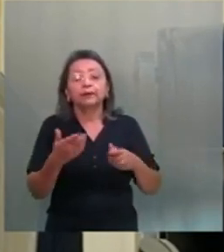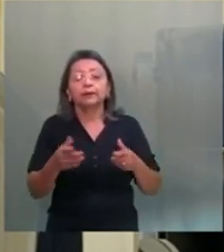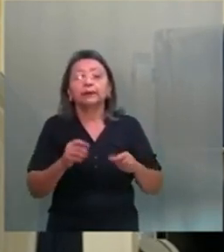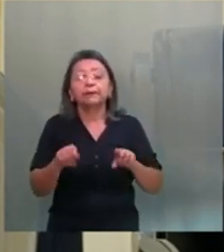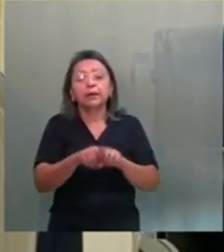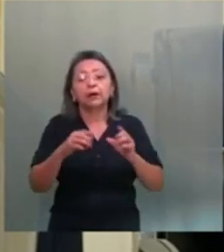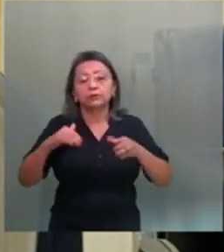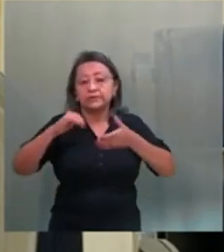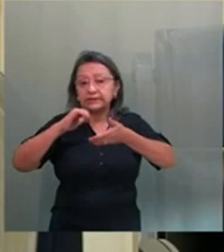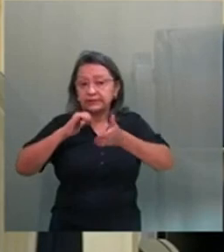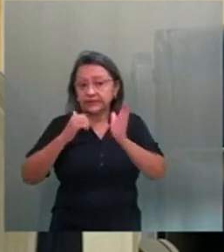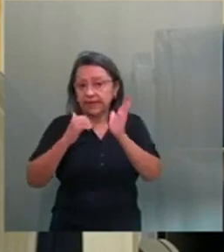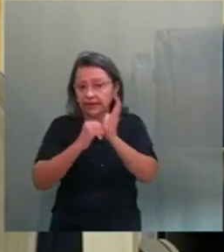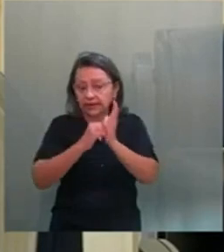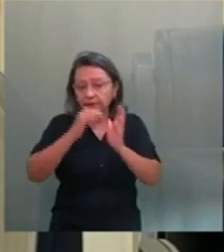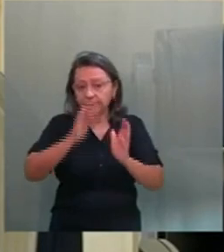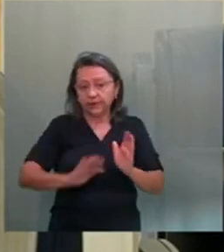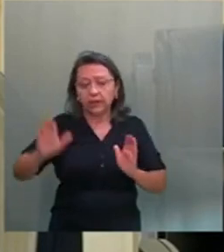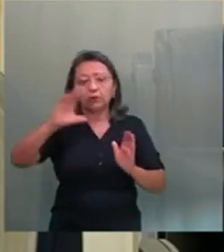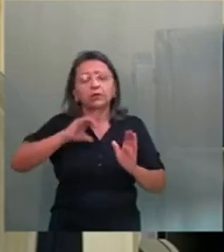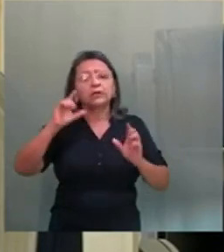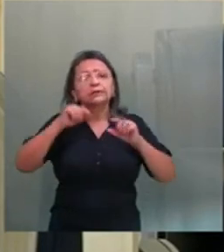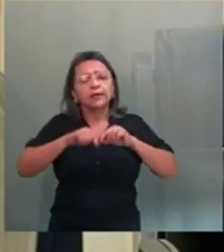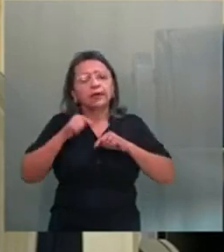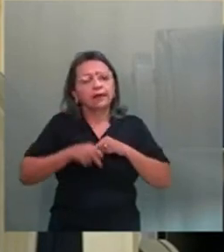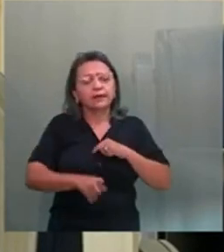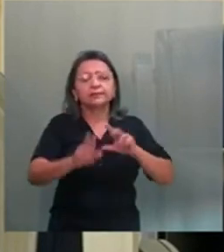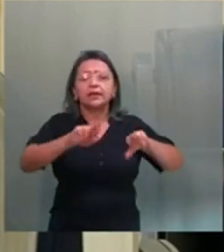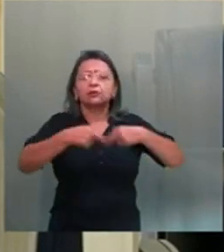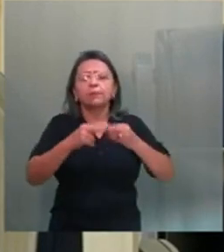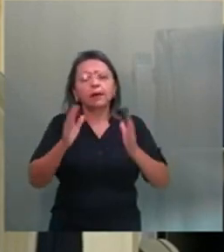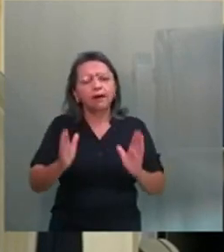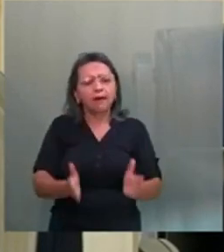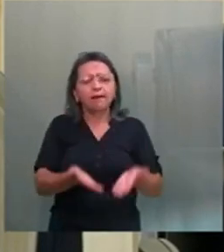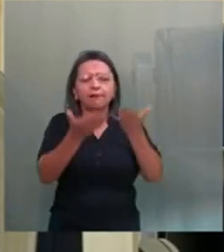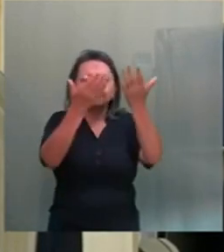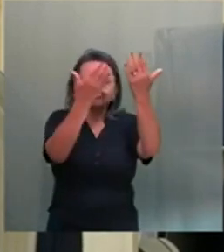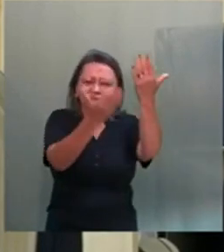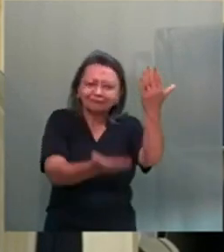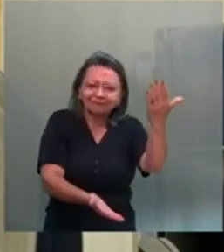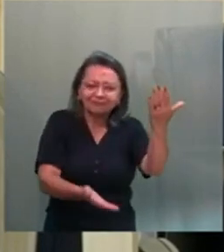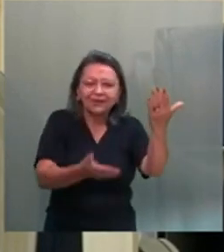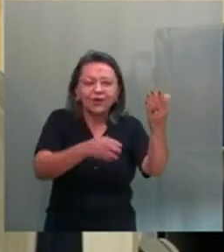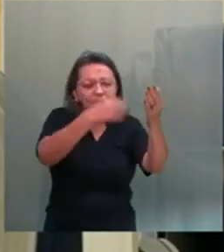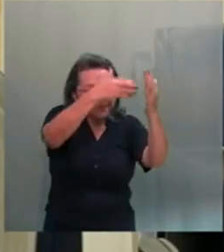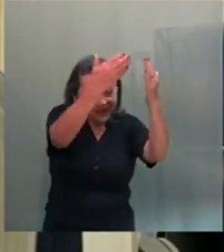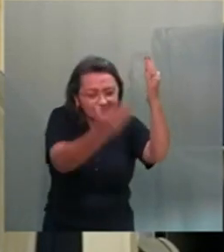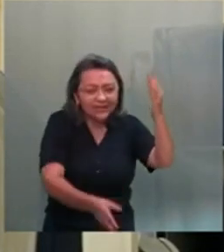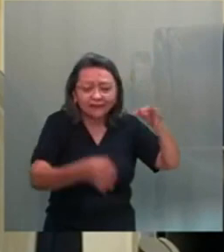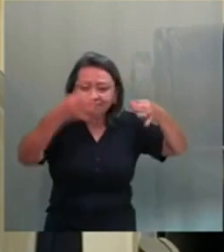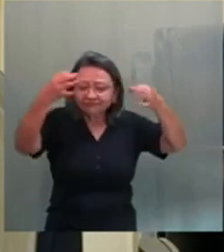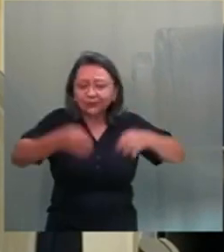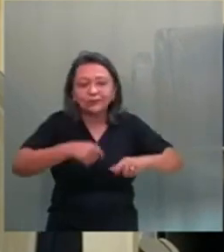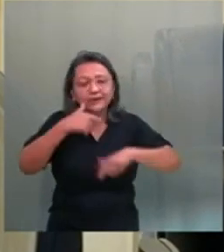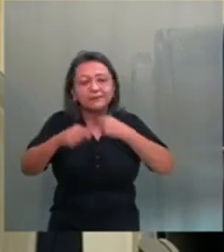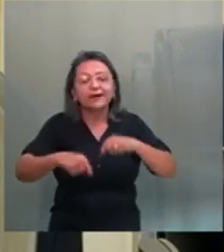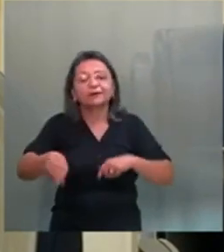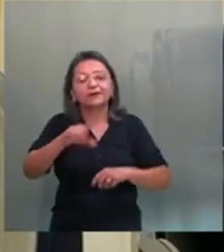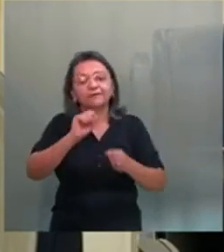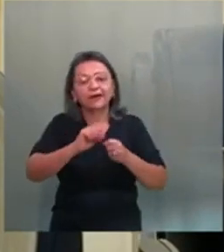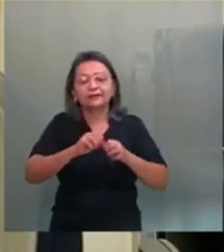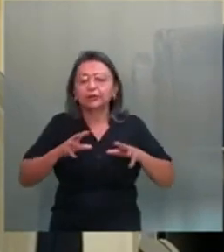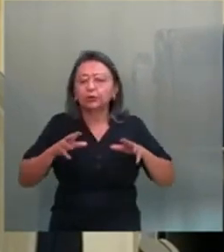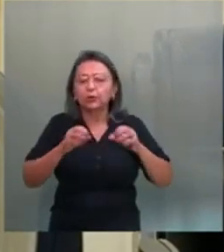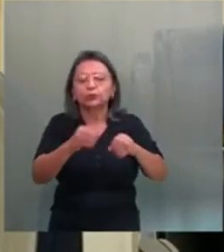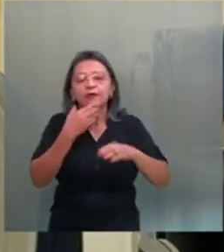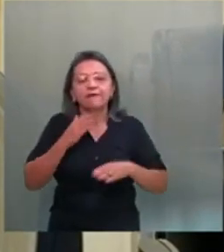ao Senado Federal. Que sirva esta sessão para homenagear condignamente o trabalho que realizam todos